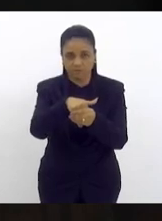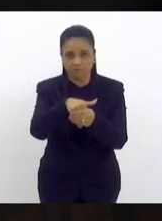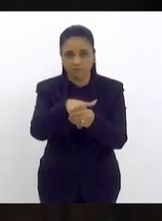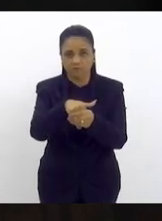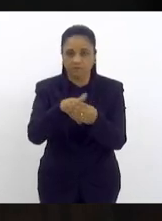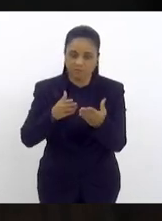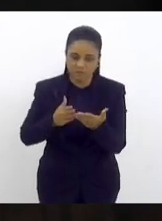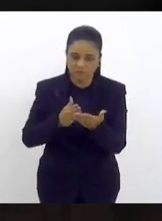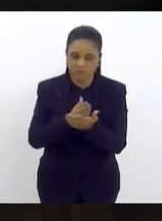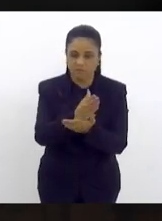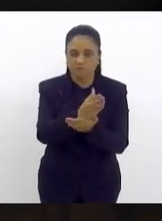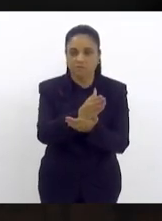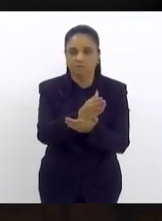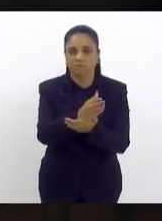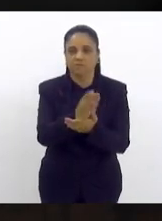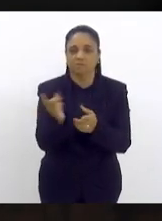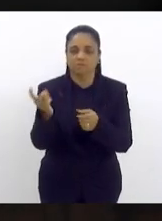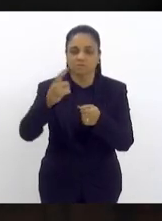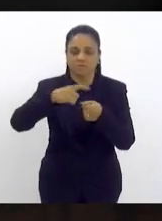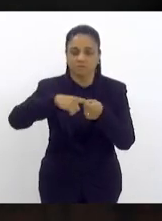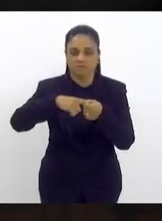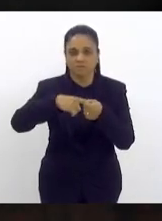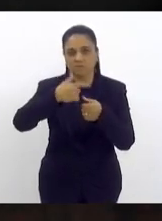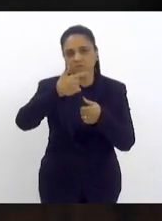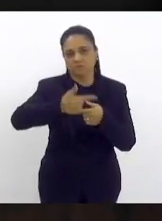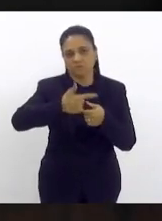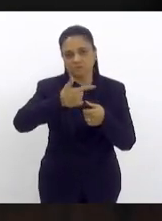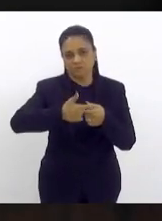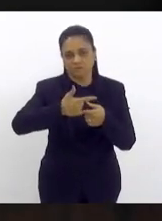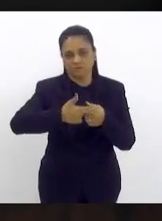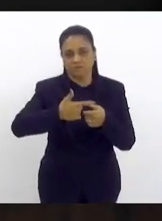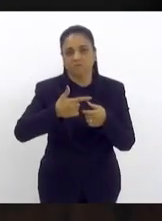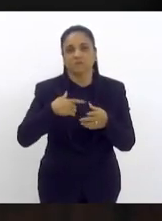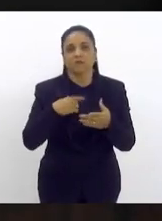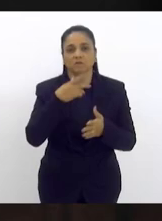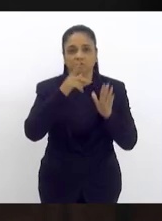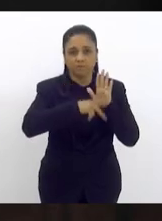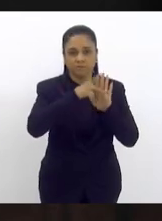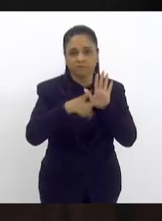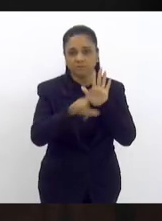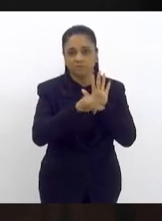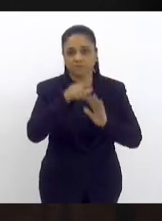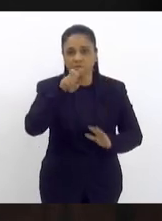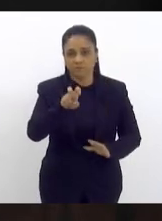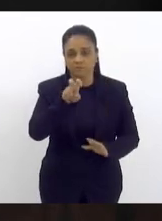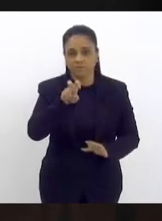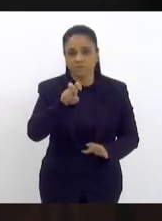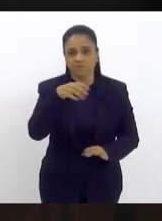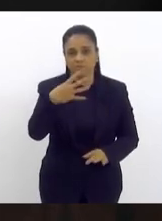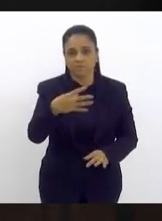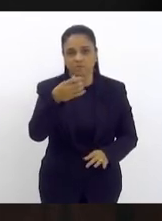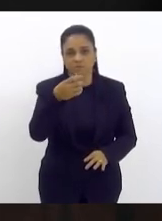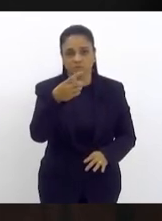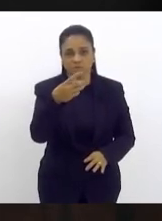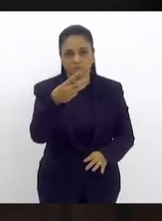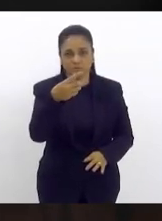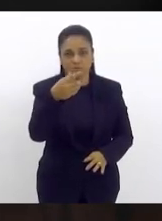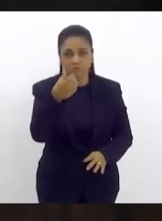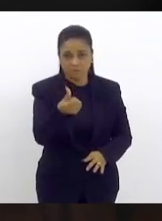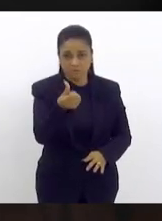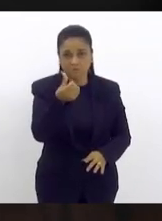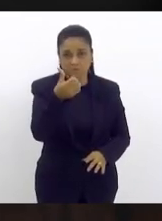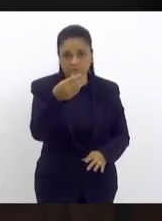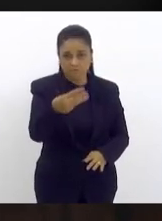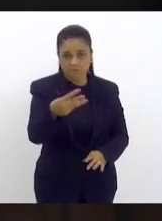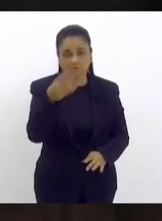aprovado em primeira e retorna em segundo anuncie projeto de lei número 5463